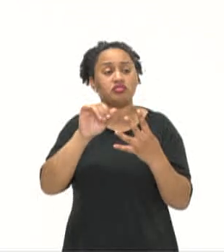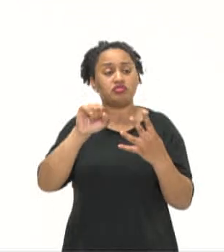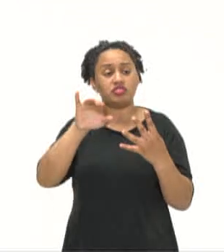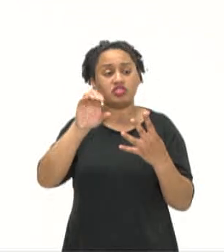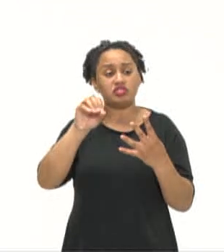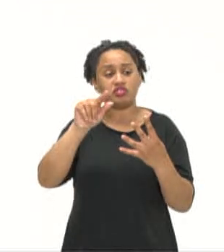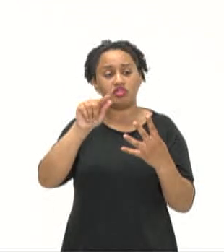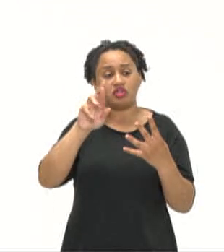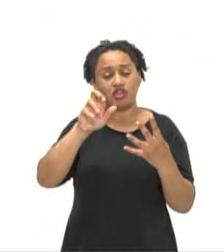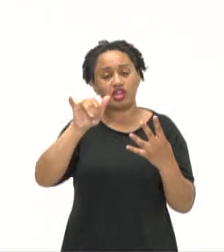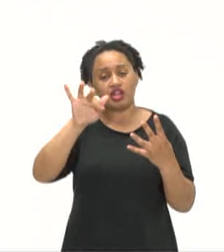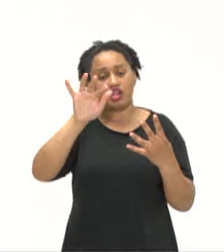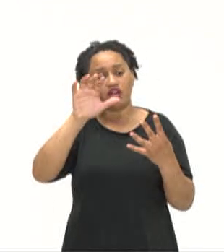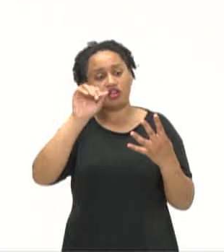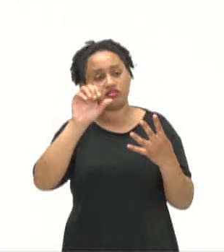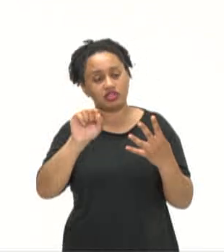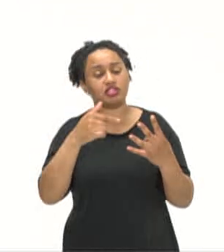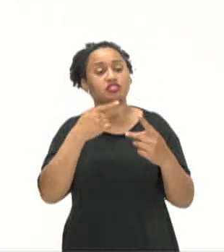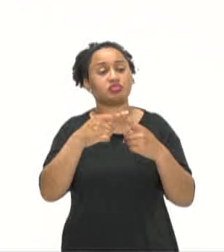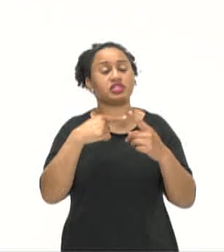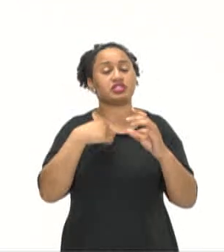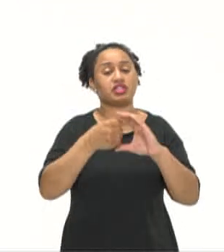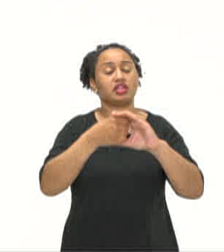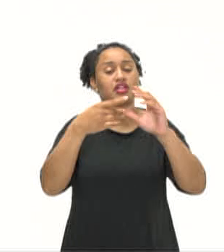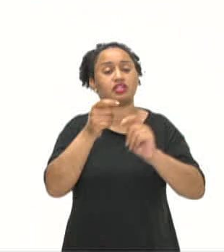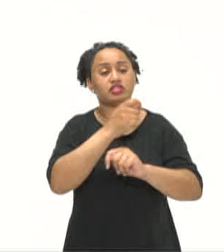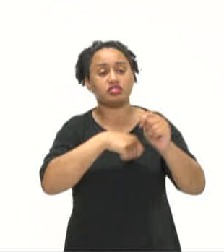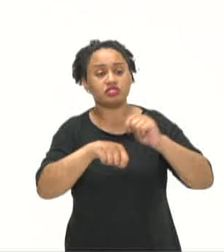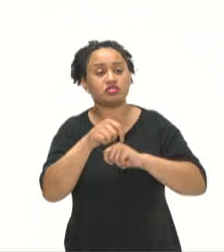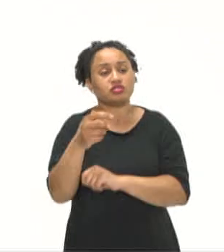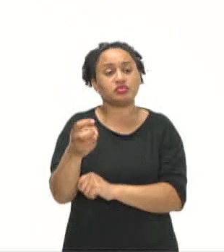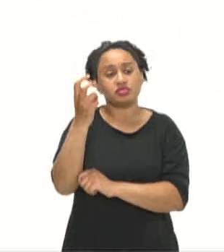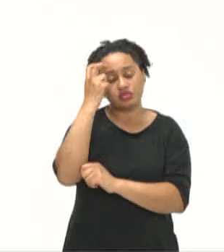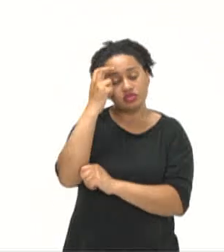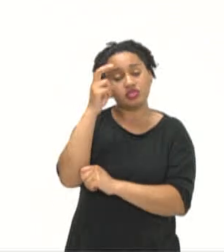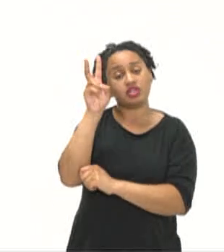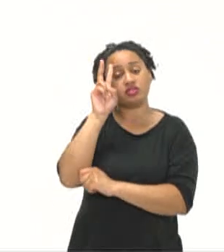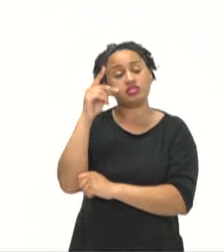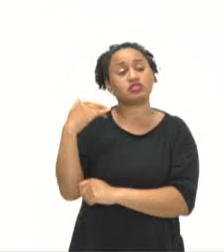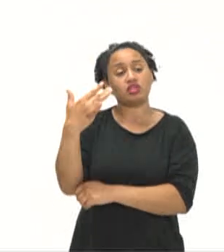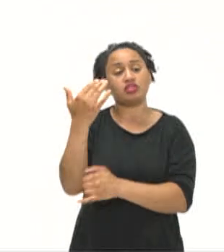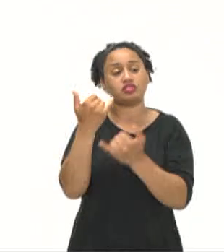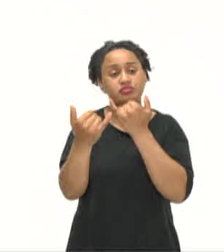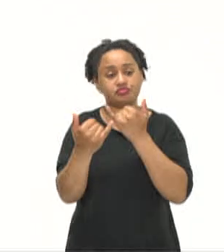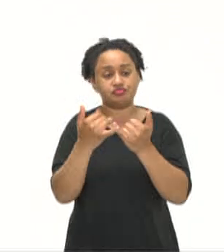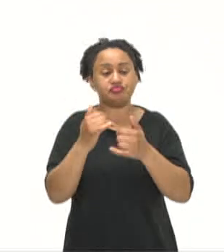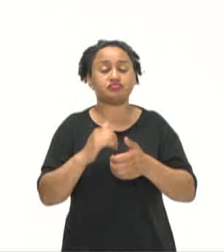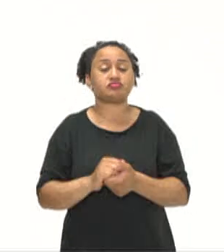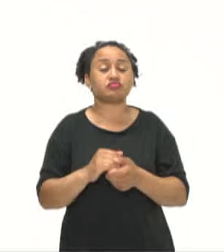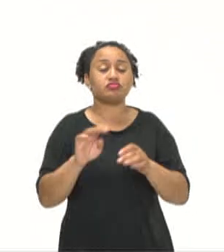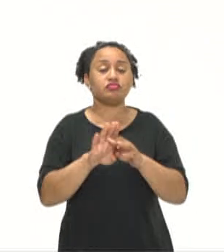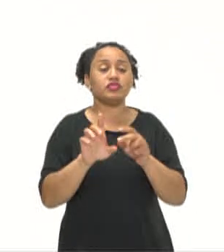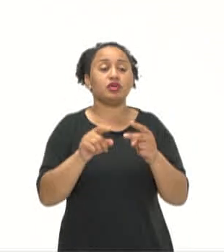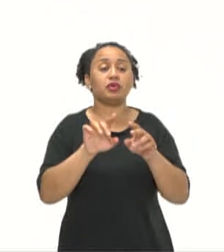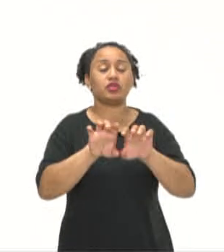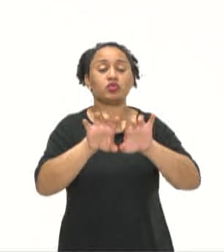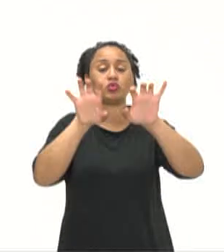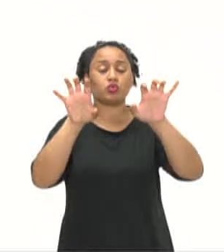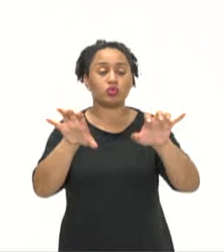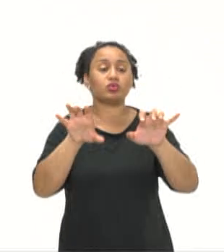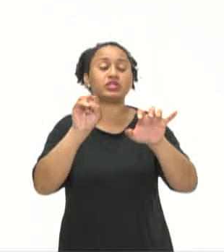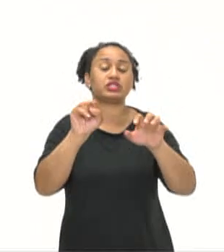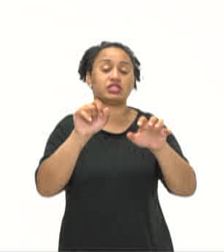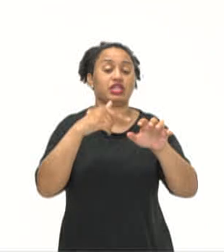fisiográficas, por elas possuírem características econômicas, culturais e históricas similares, e em duas regiões quando